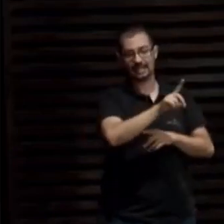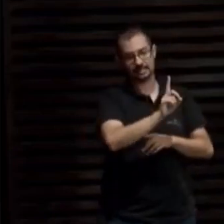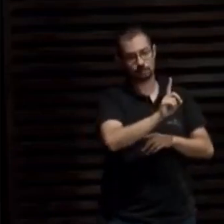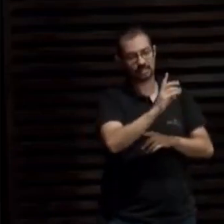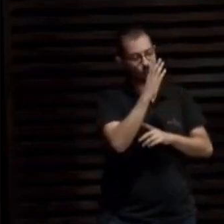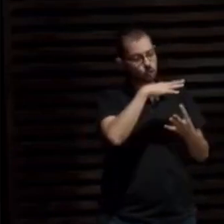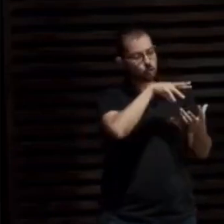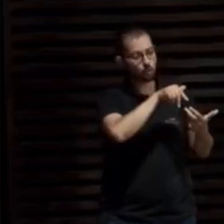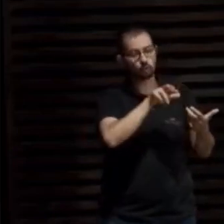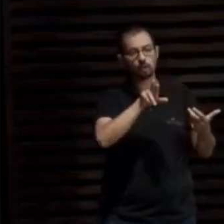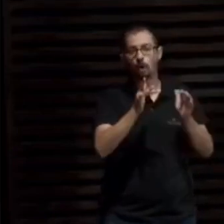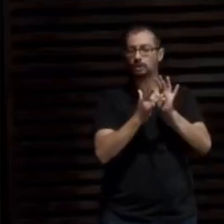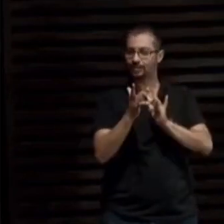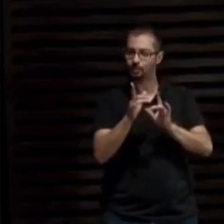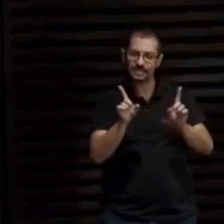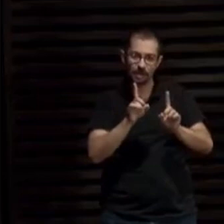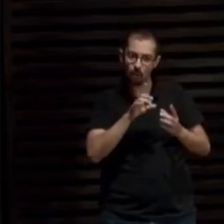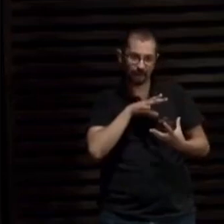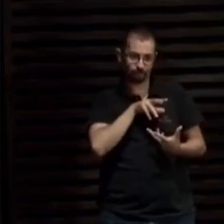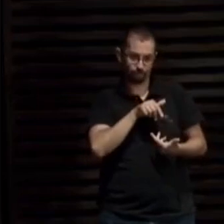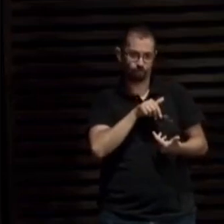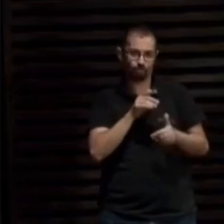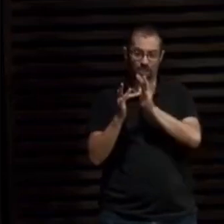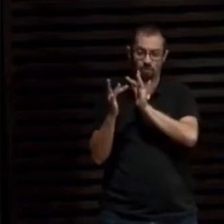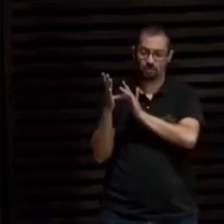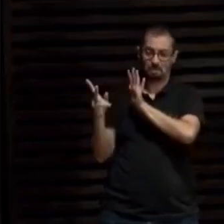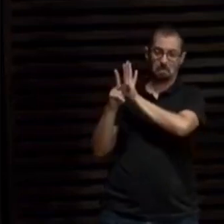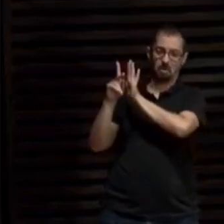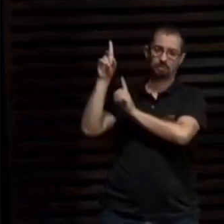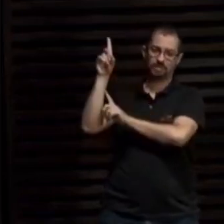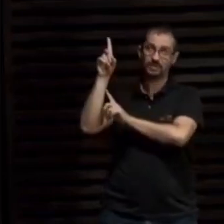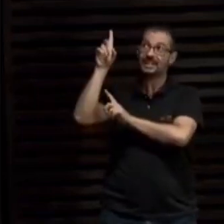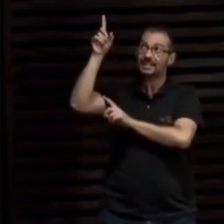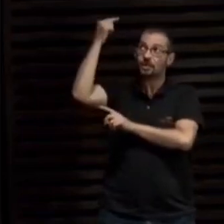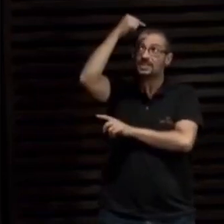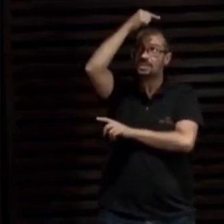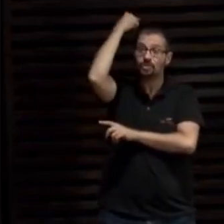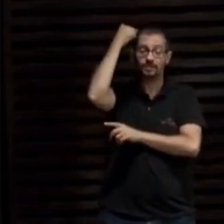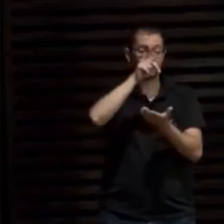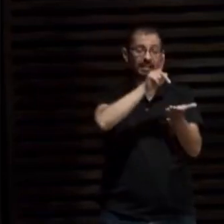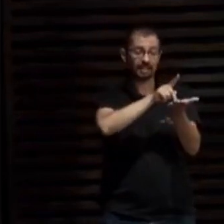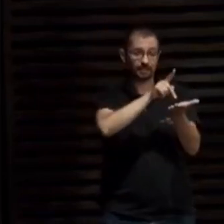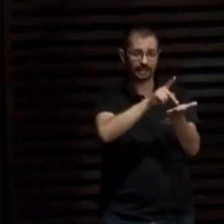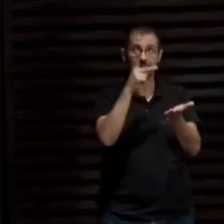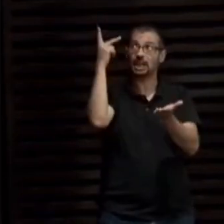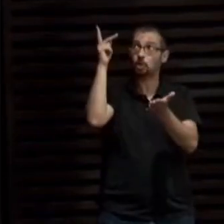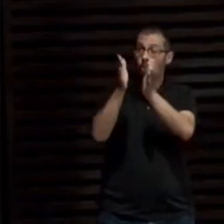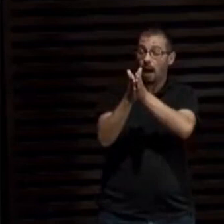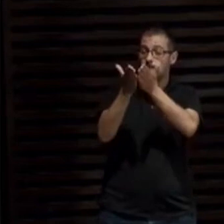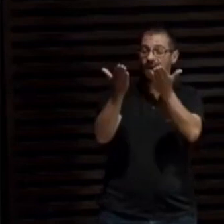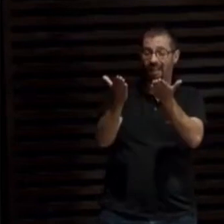sou. Santifica-os na verdade. A tua palavra é a verdade. Assim como tu